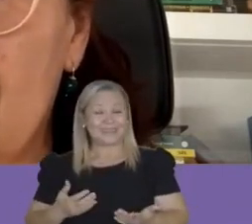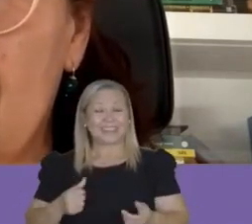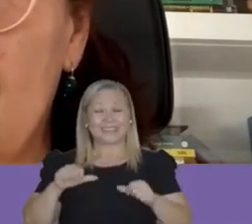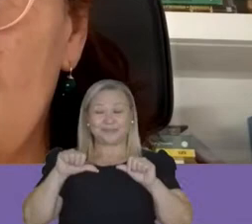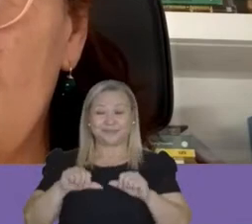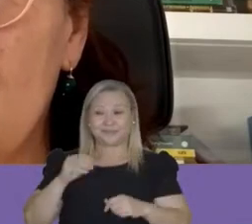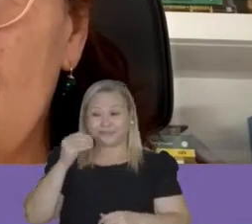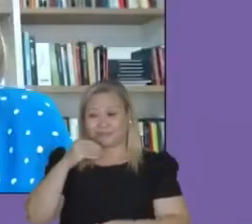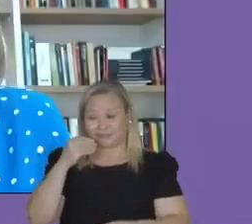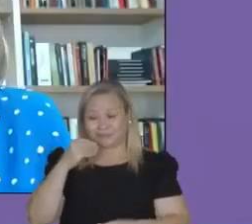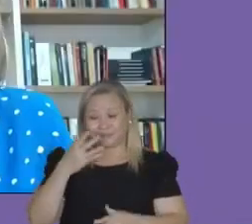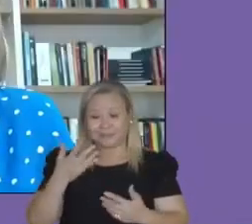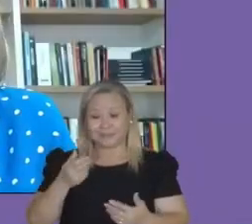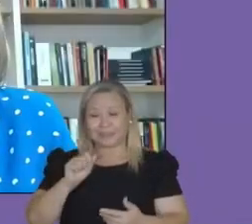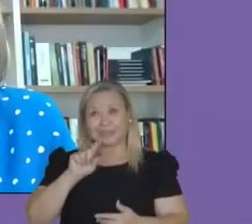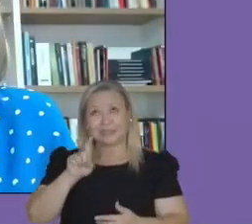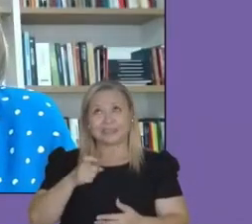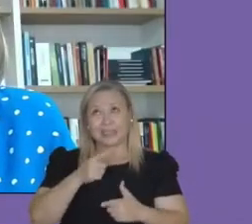gestão,